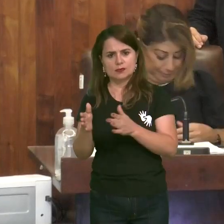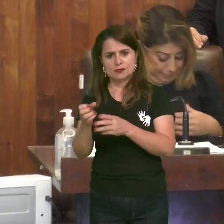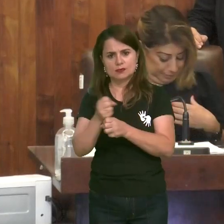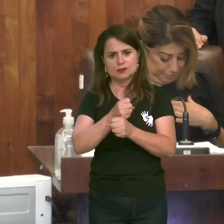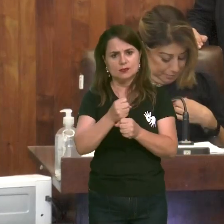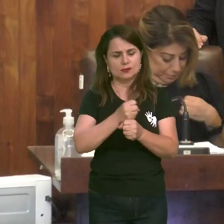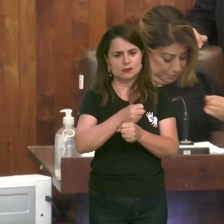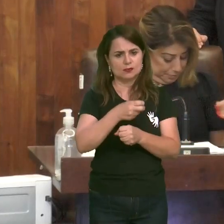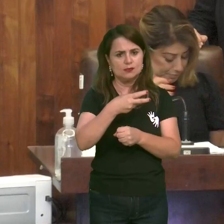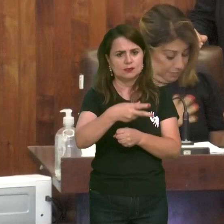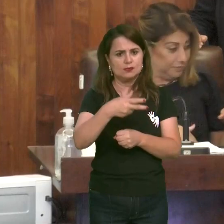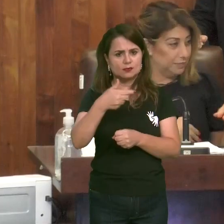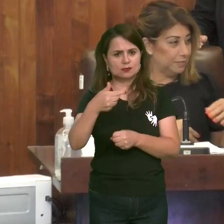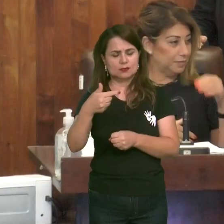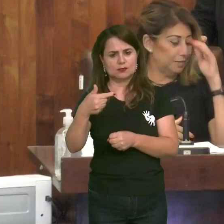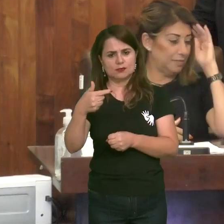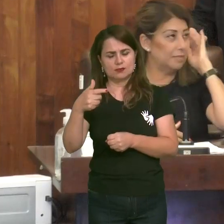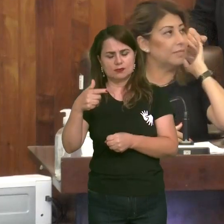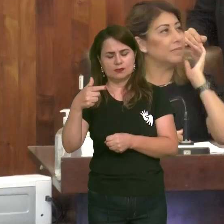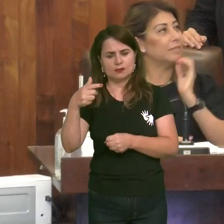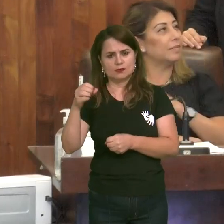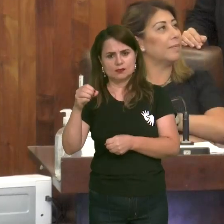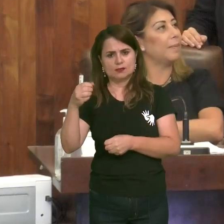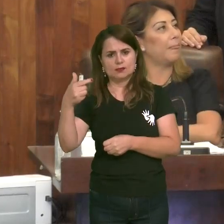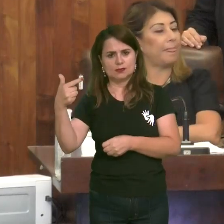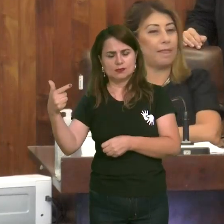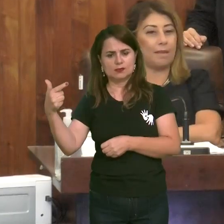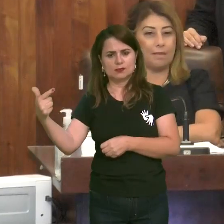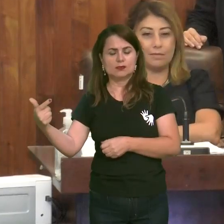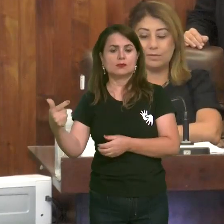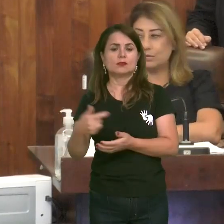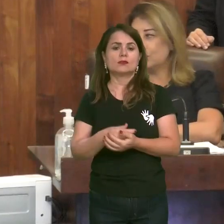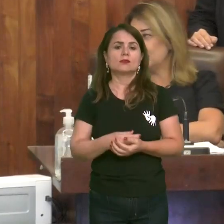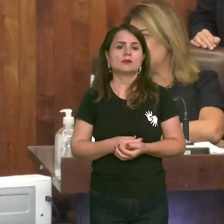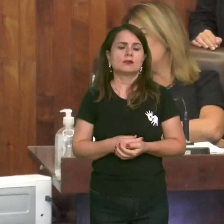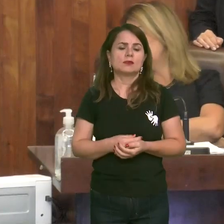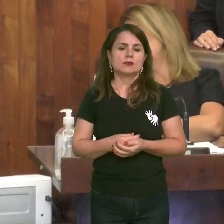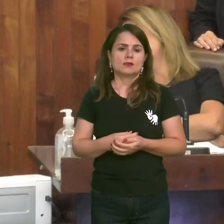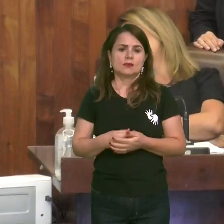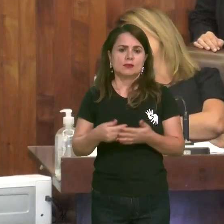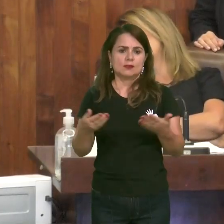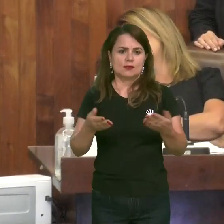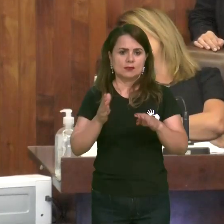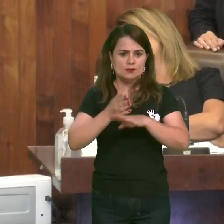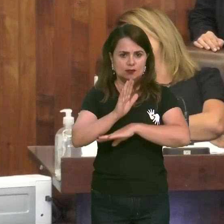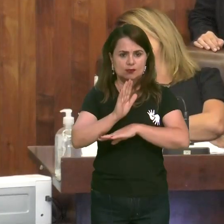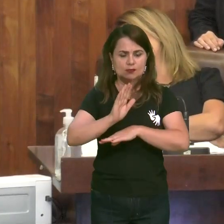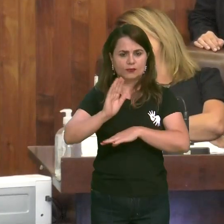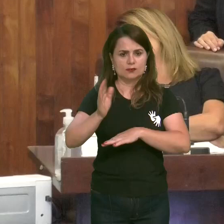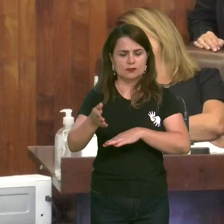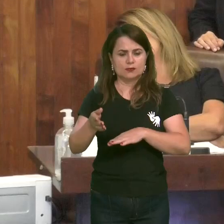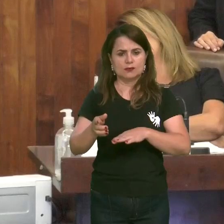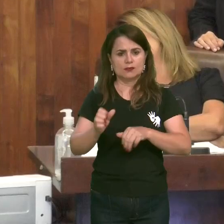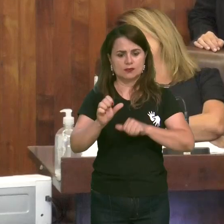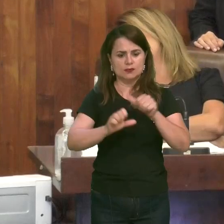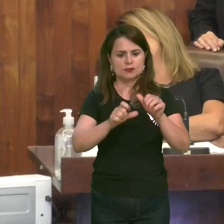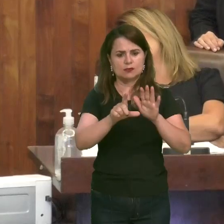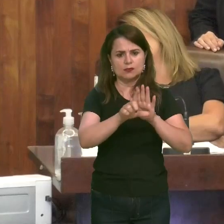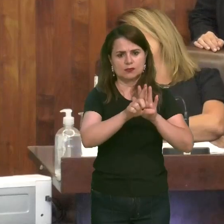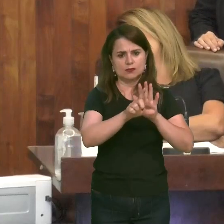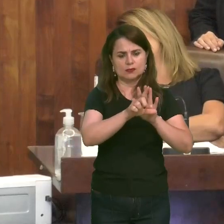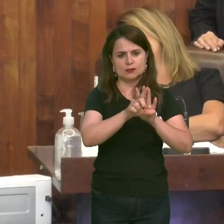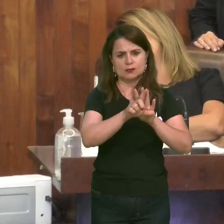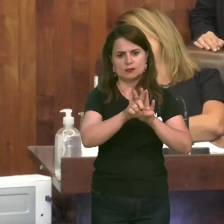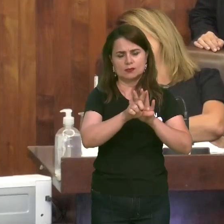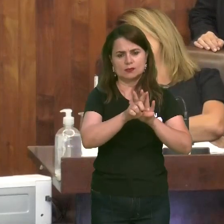2022 decorrente da emenda número 7 ao projeto de lei 162 2021 aprovado e convertida em Lei 8